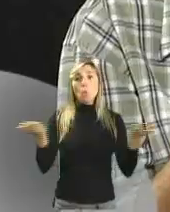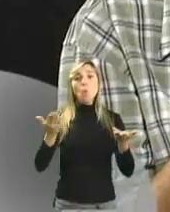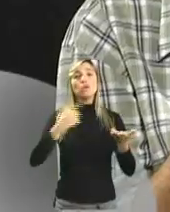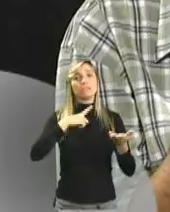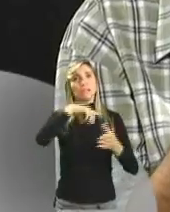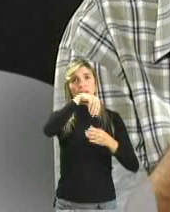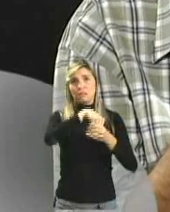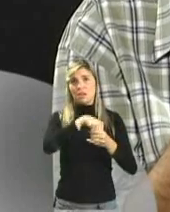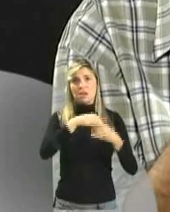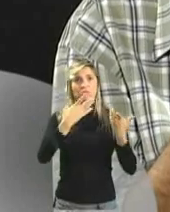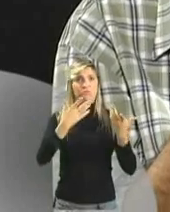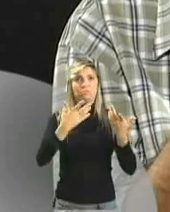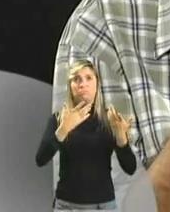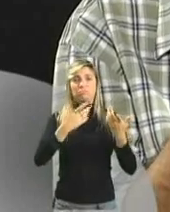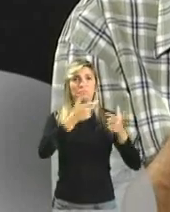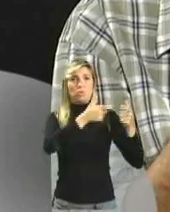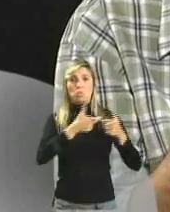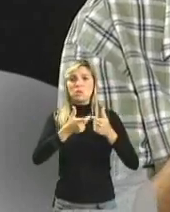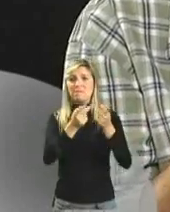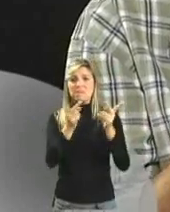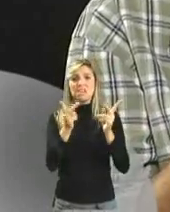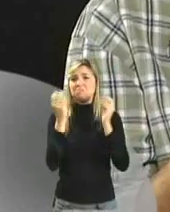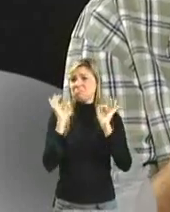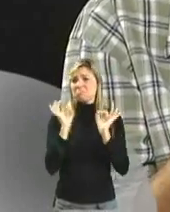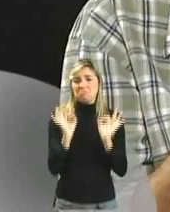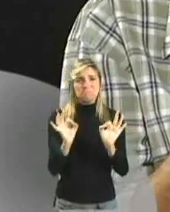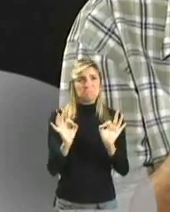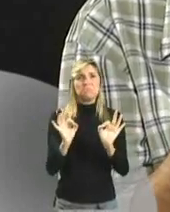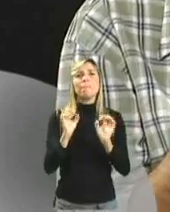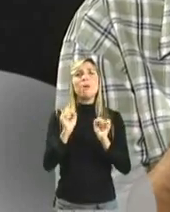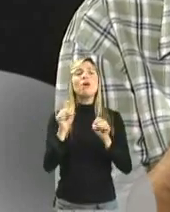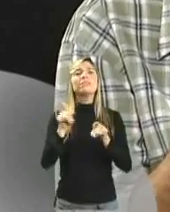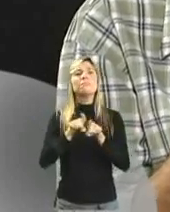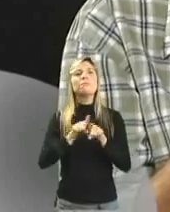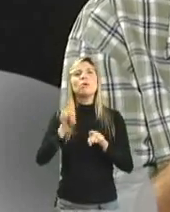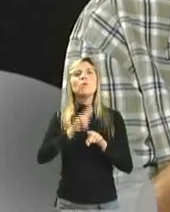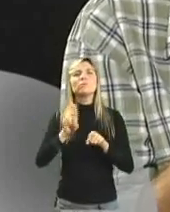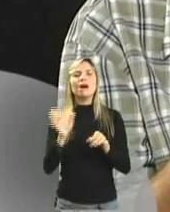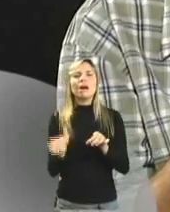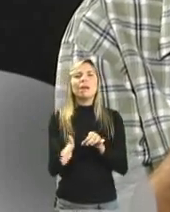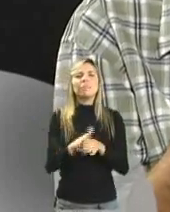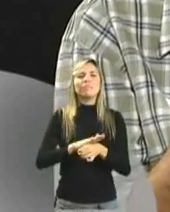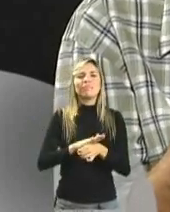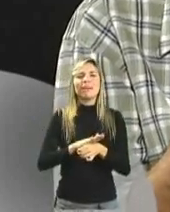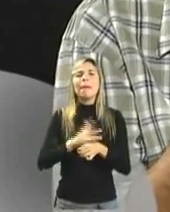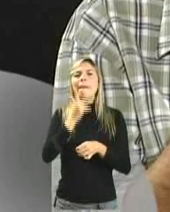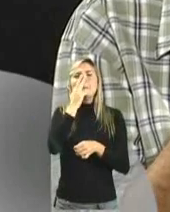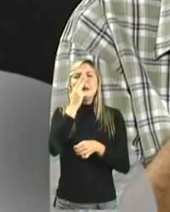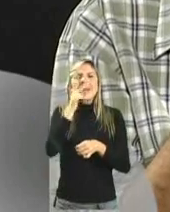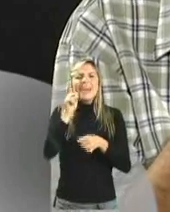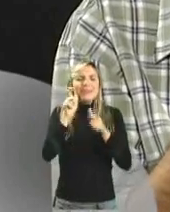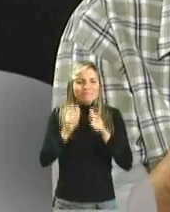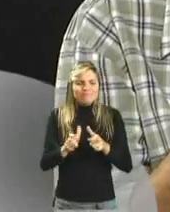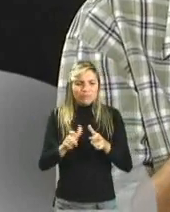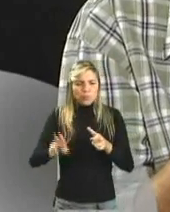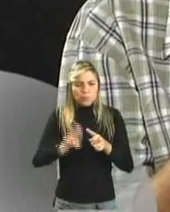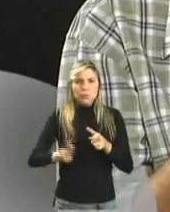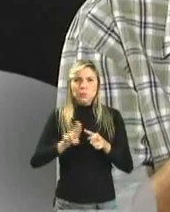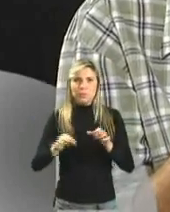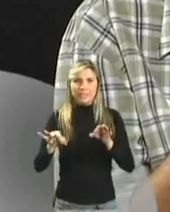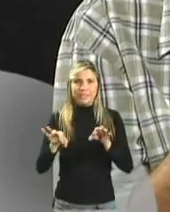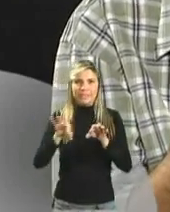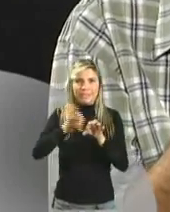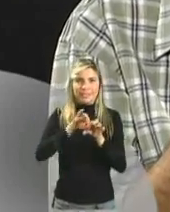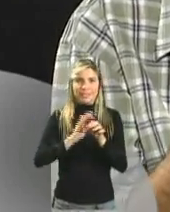disponíveis, né, no mercado que podem, por exemplo, fazer o sistema tampão, que é como se fosse uma